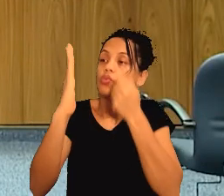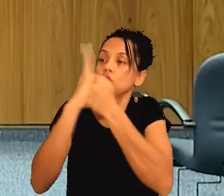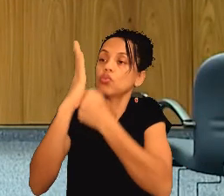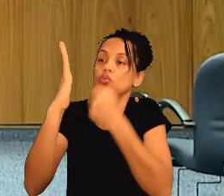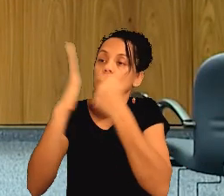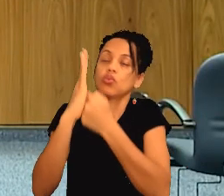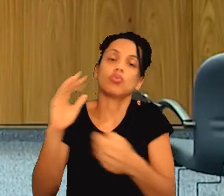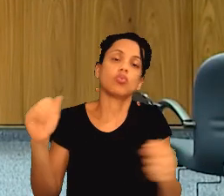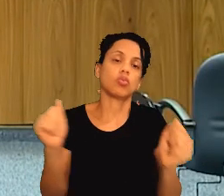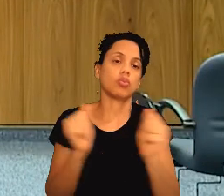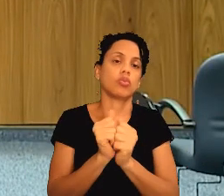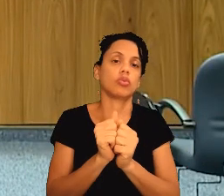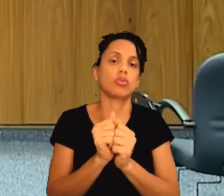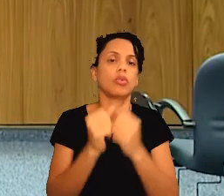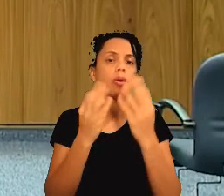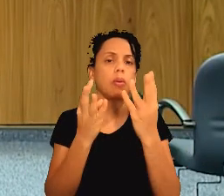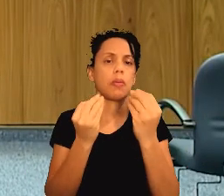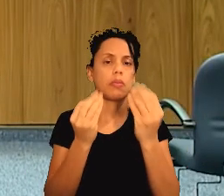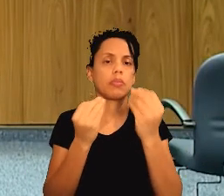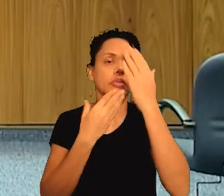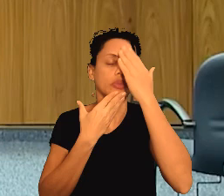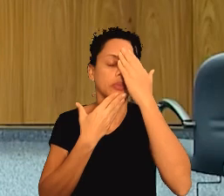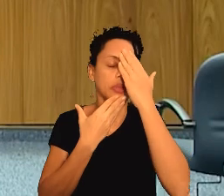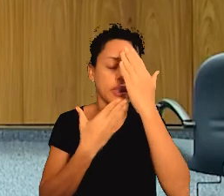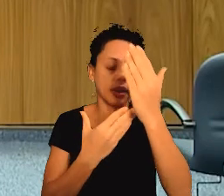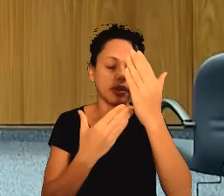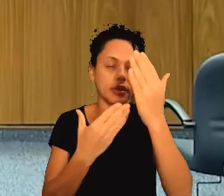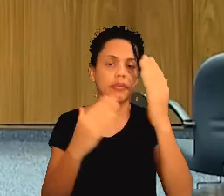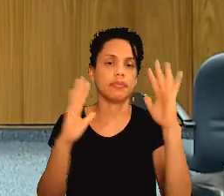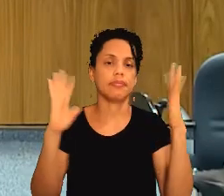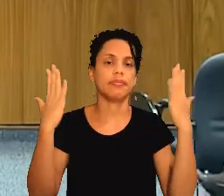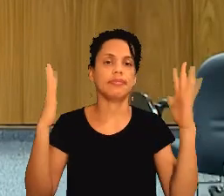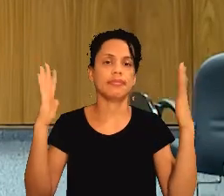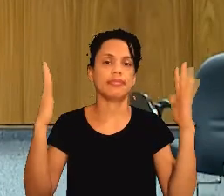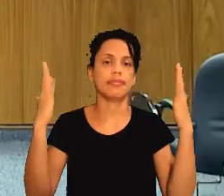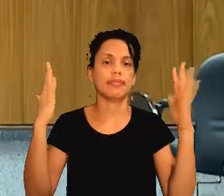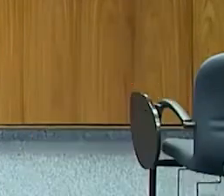se juntando a essa luta mesmo, né? Muito obrigada.